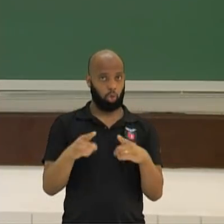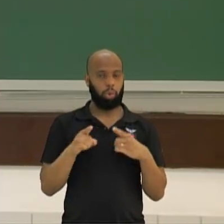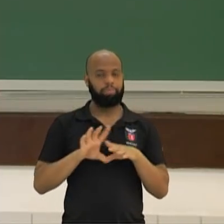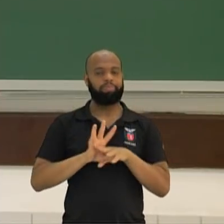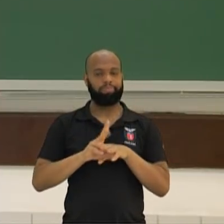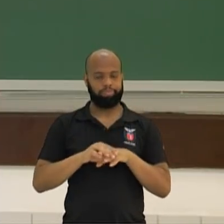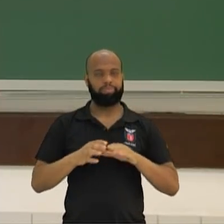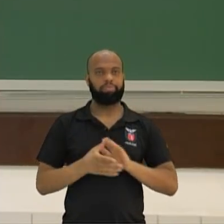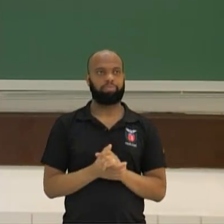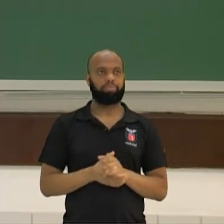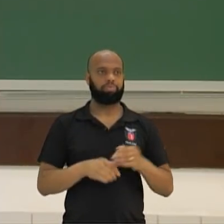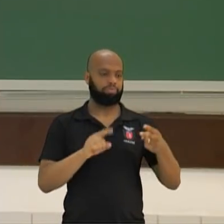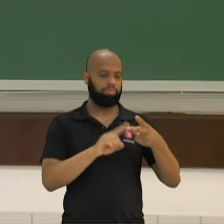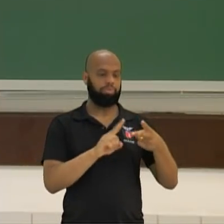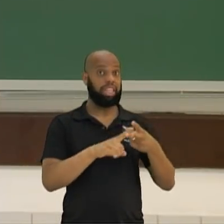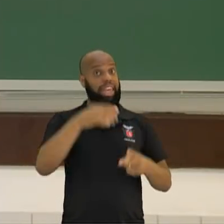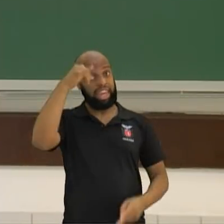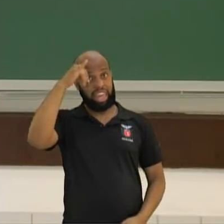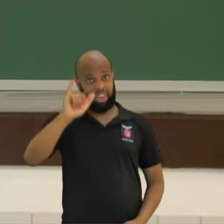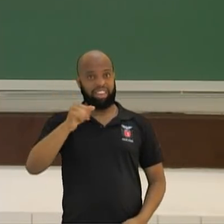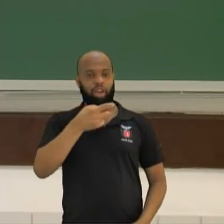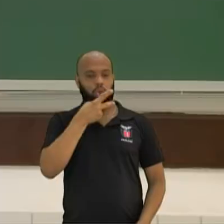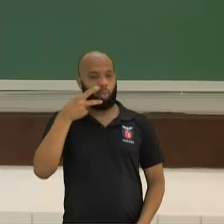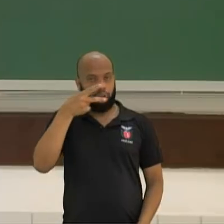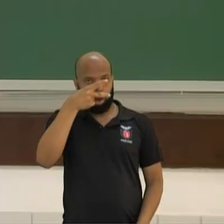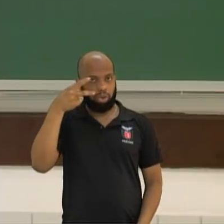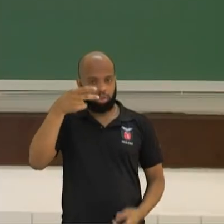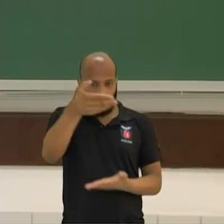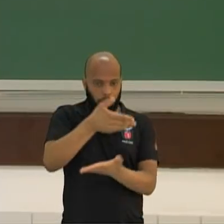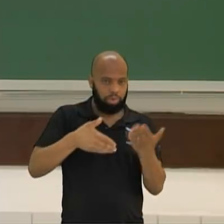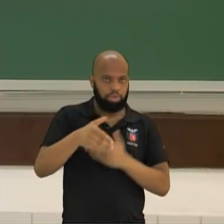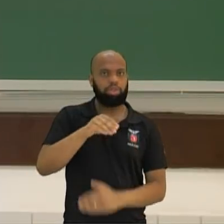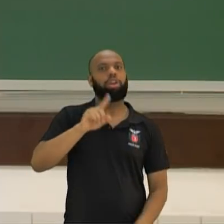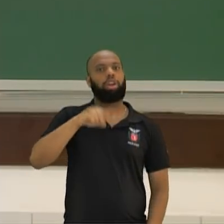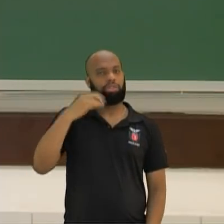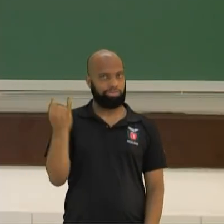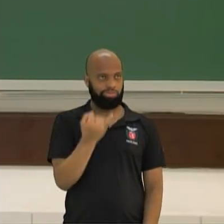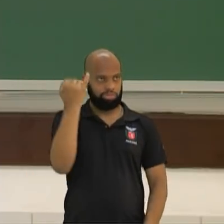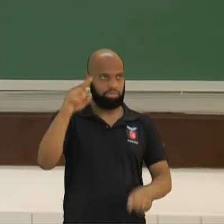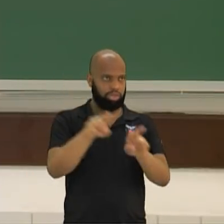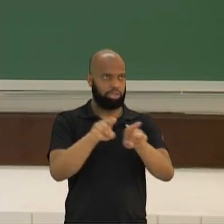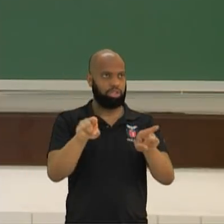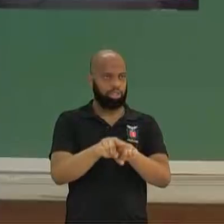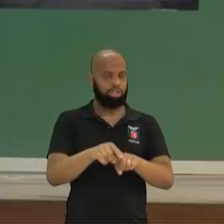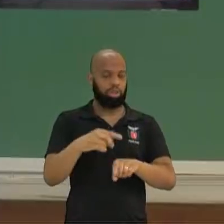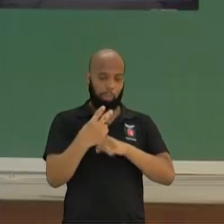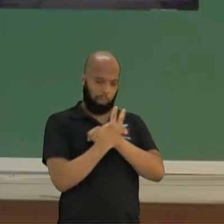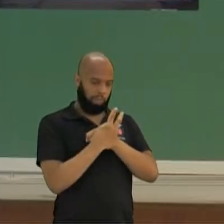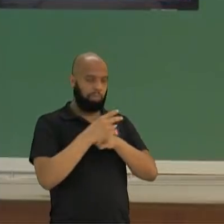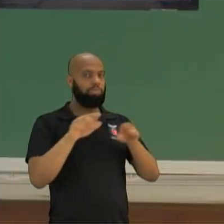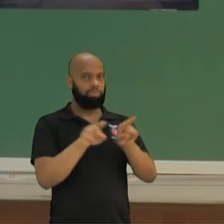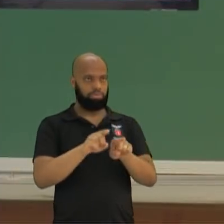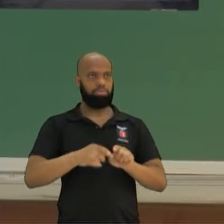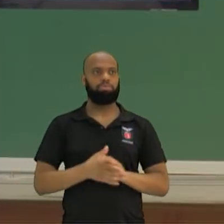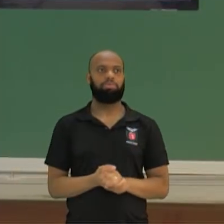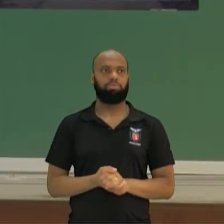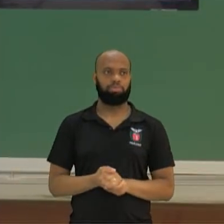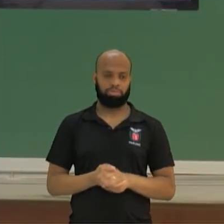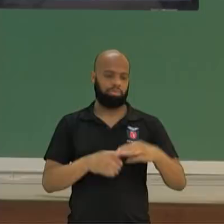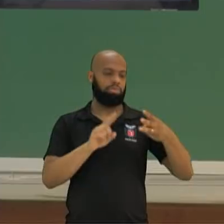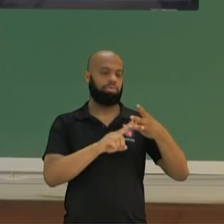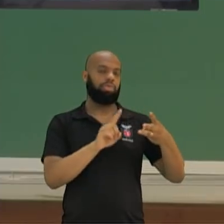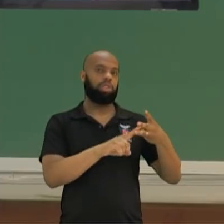doenças. Não compartilhar roupas íntimas, com certeza, né? Isso é importante também, é uma medida de prevenção.